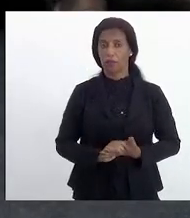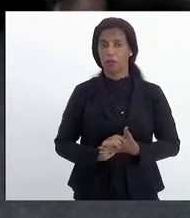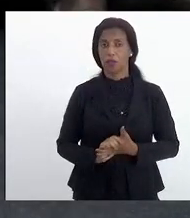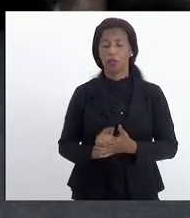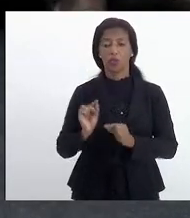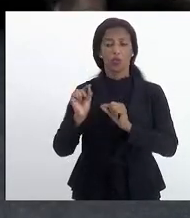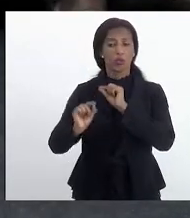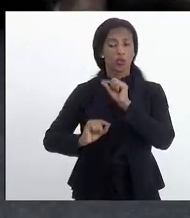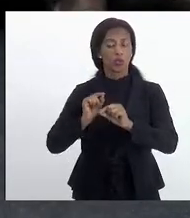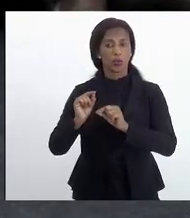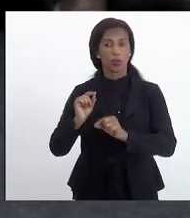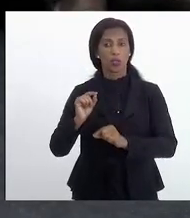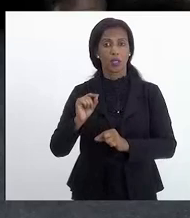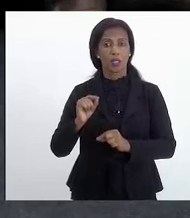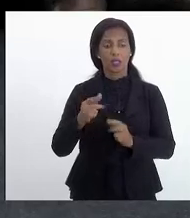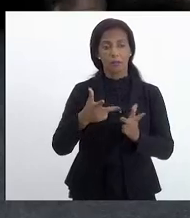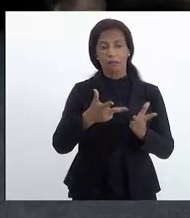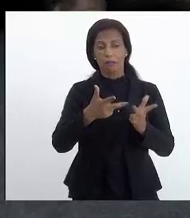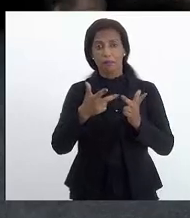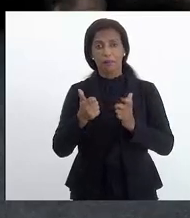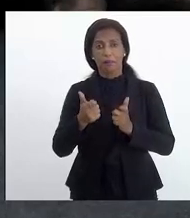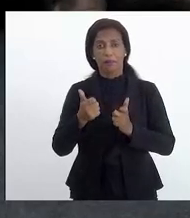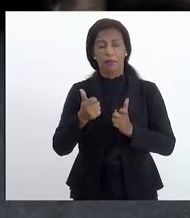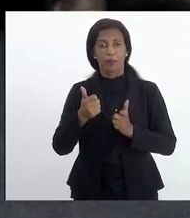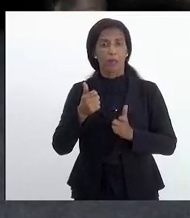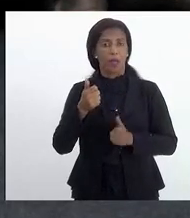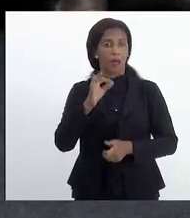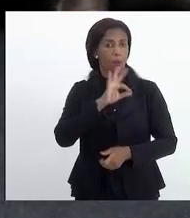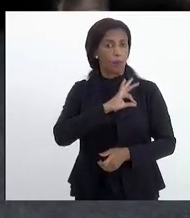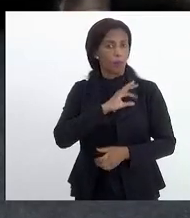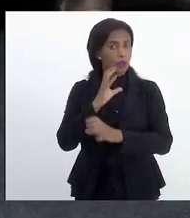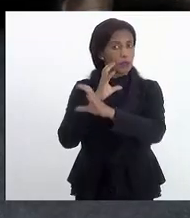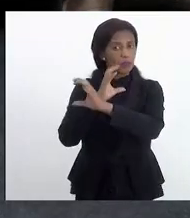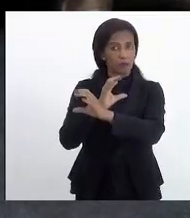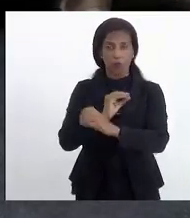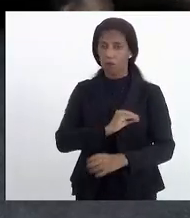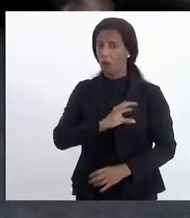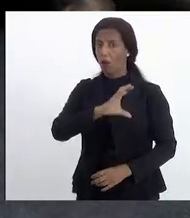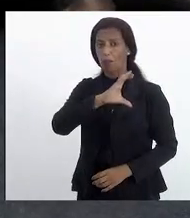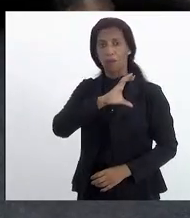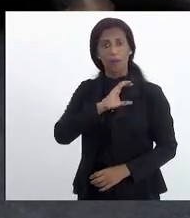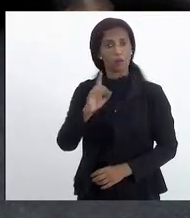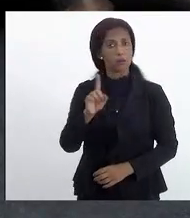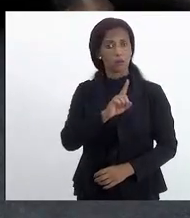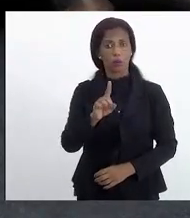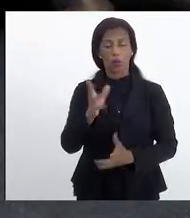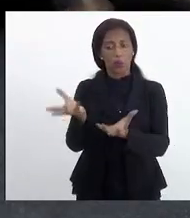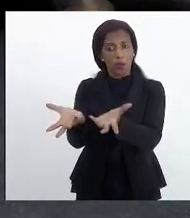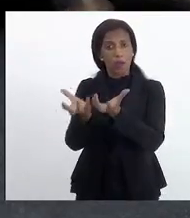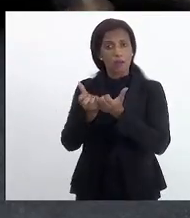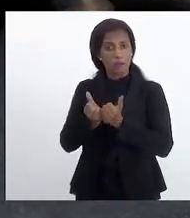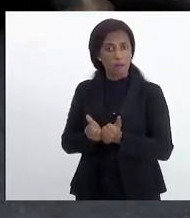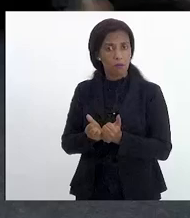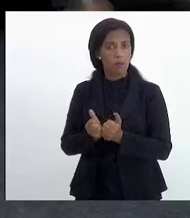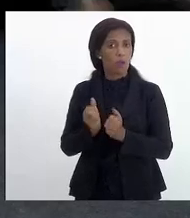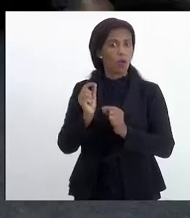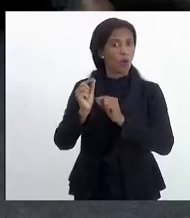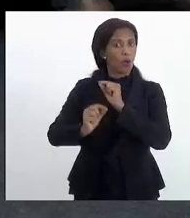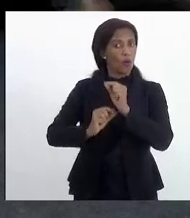que percebeu a Polícia Civil não foi um aumento. O que recebeu a Polícia Civil foi